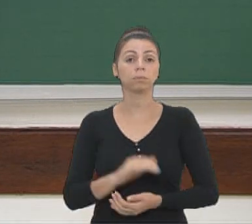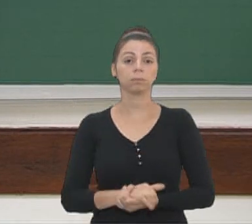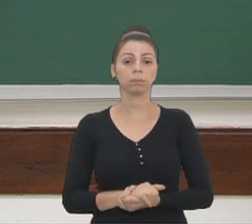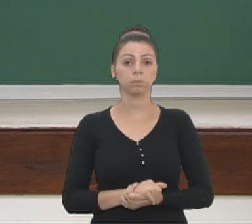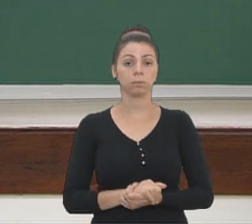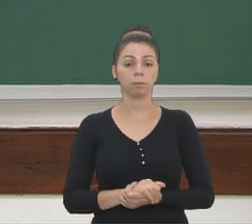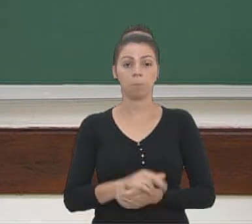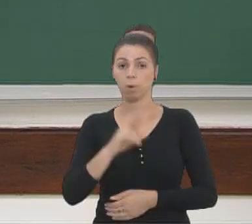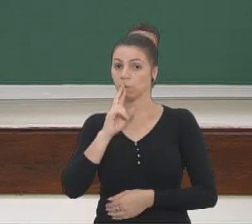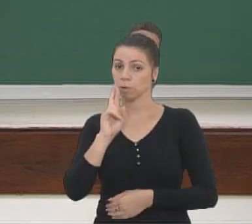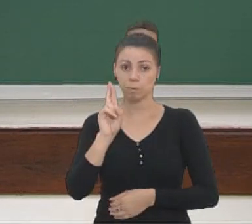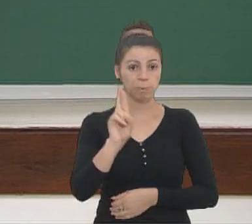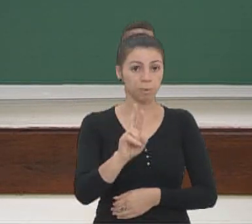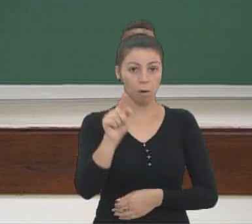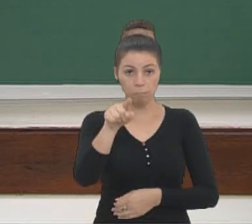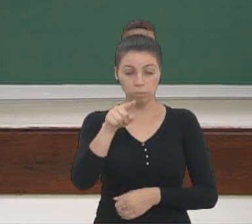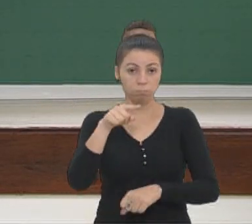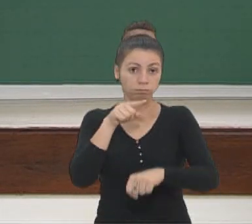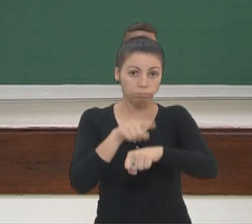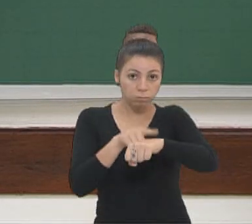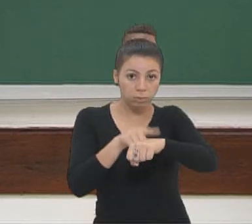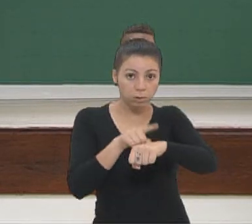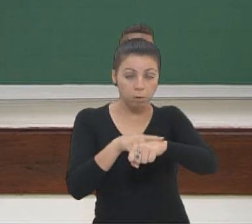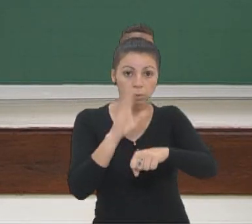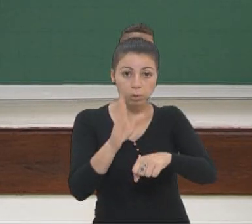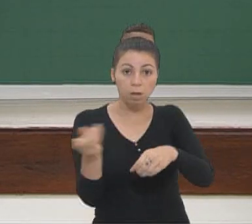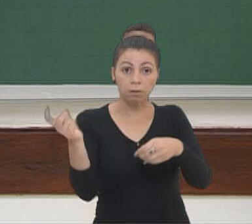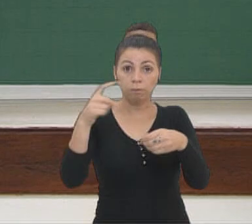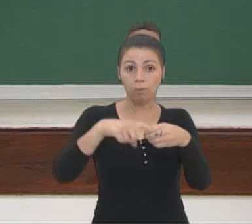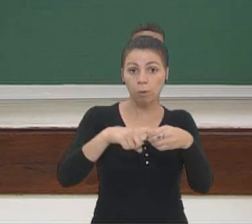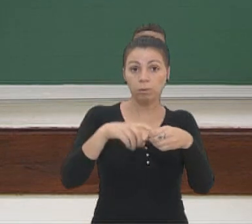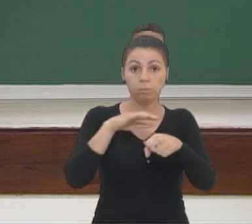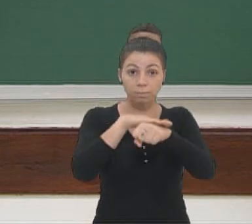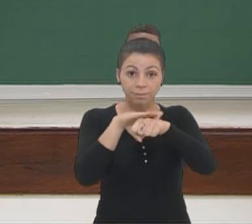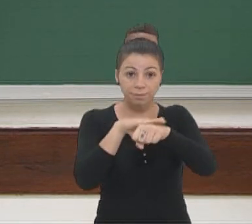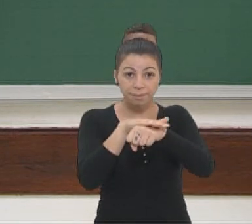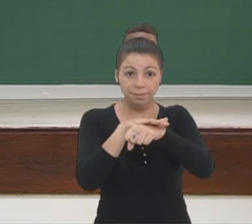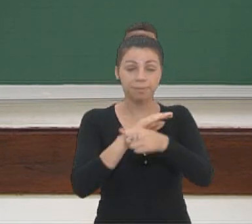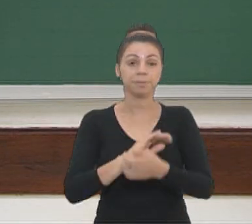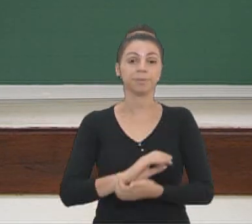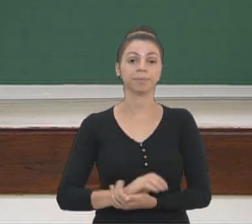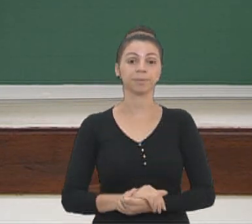Vamos responder, eu vou dar um tempo para você e aí a gente volta para conversar.